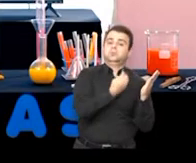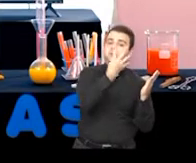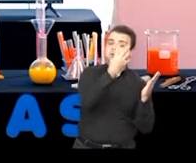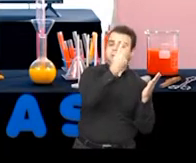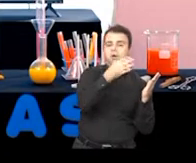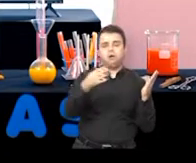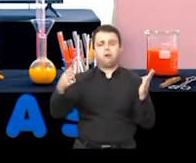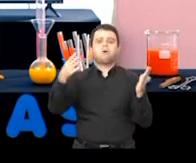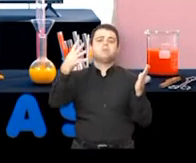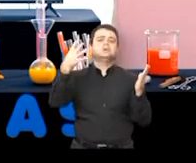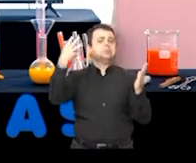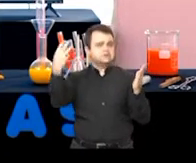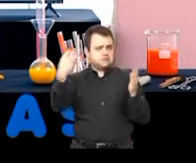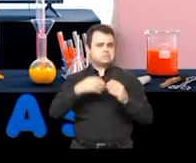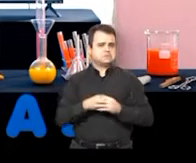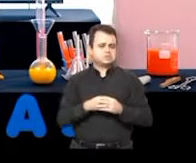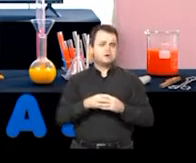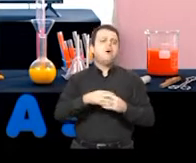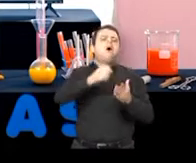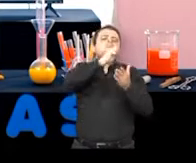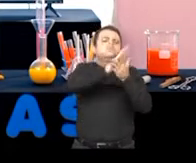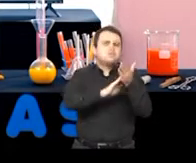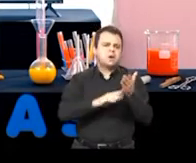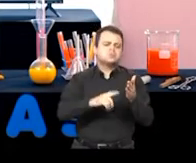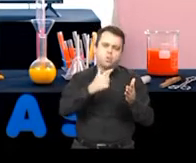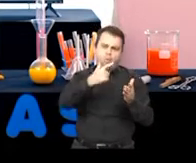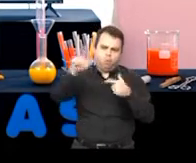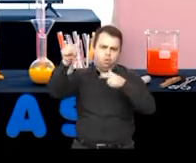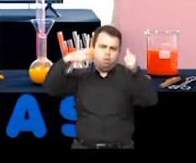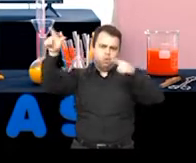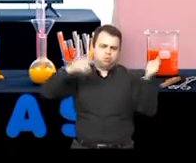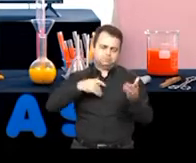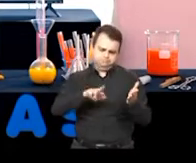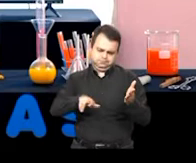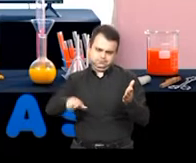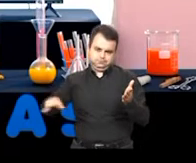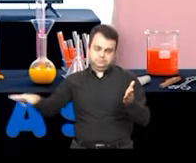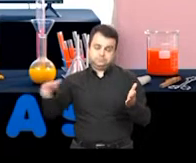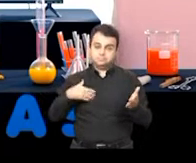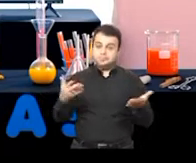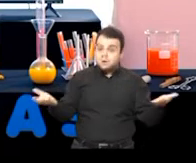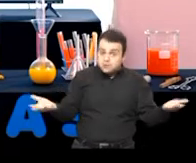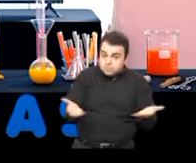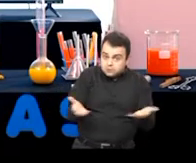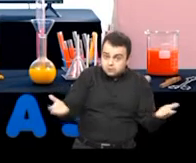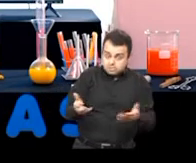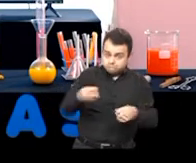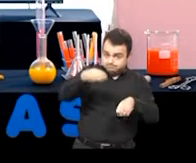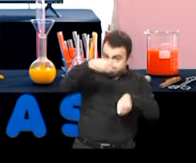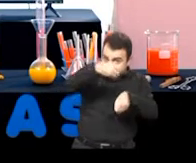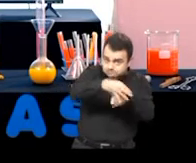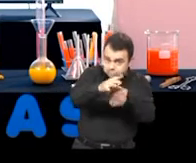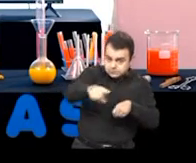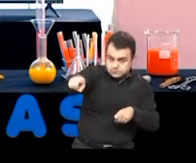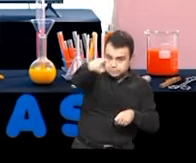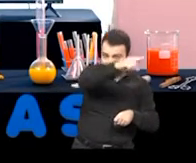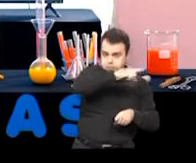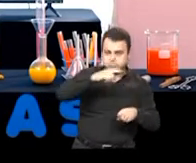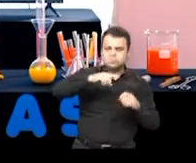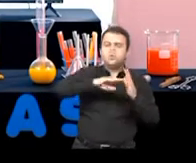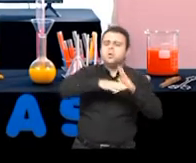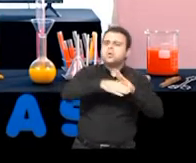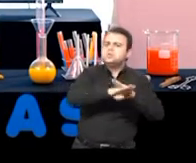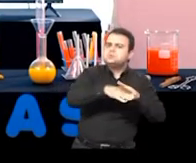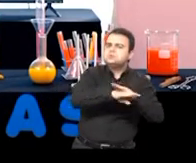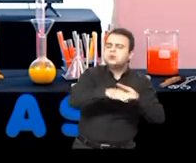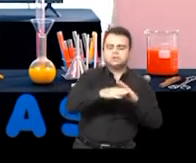a 43. Existem outras atividades, mas hoje eu preciso passar alguns conceitos para vocês,